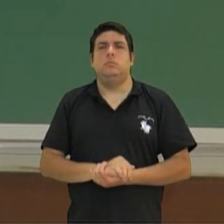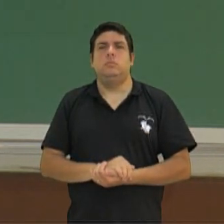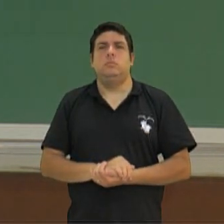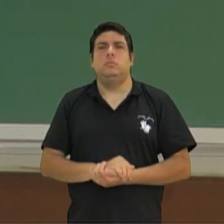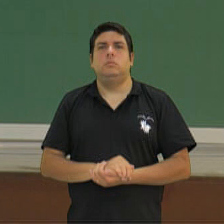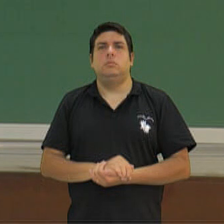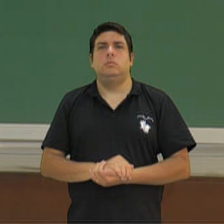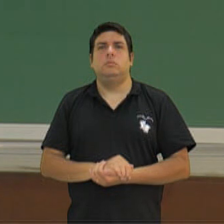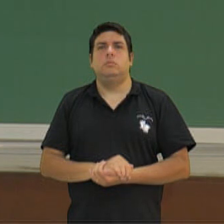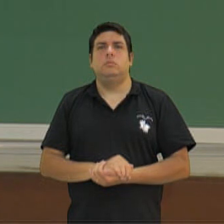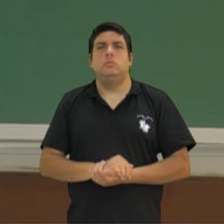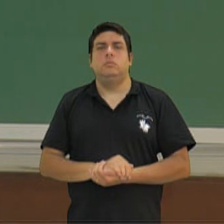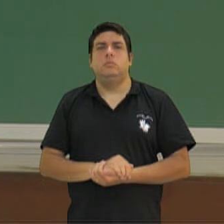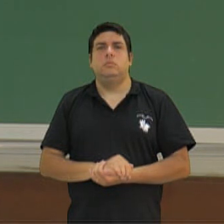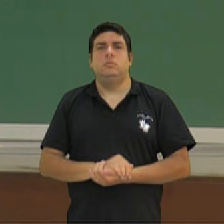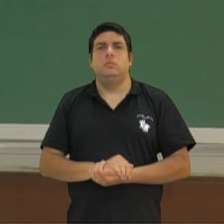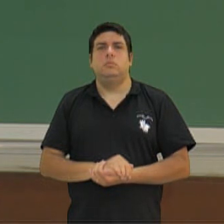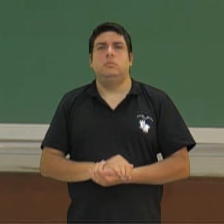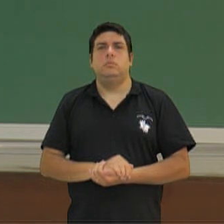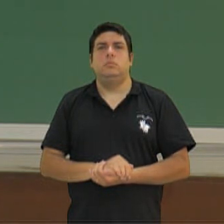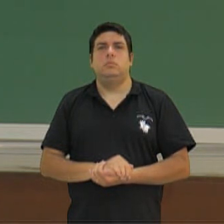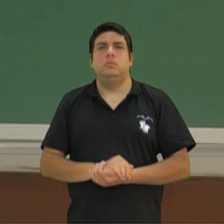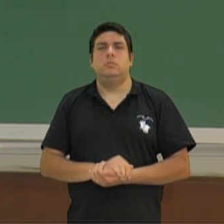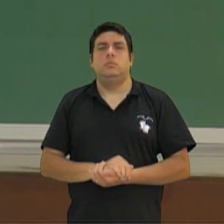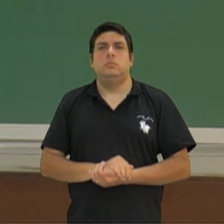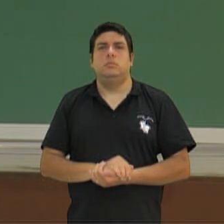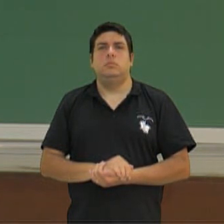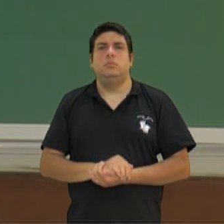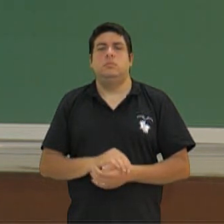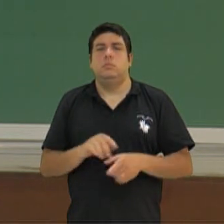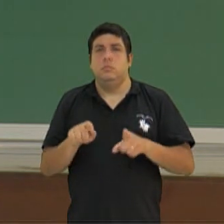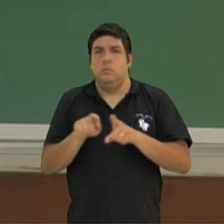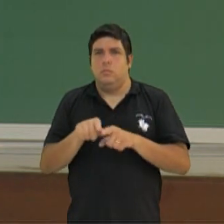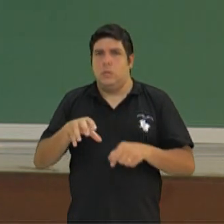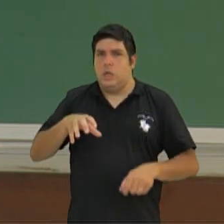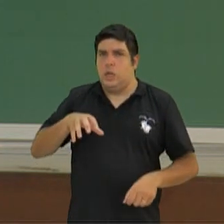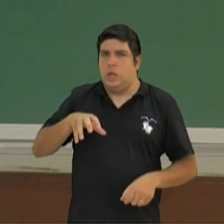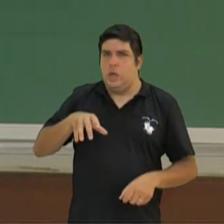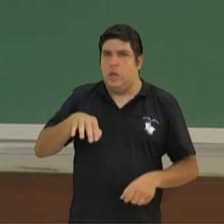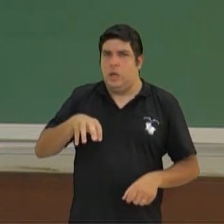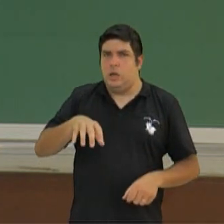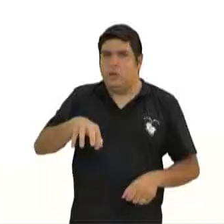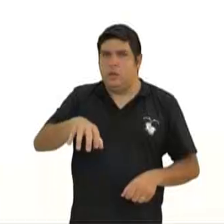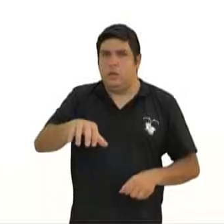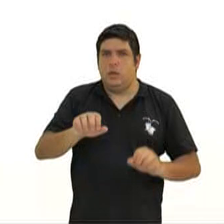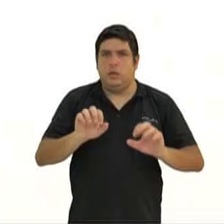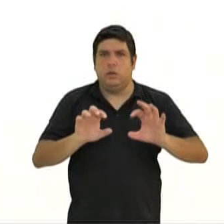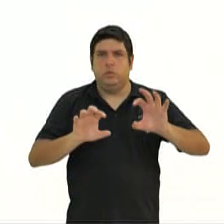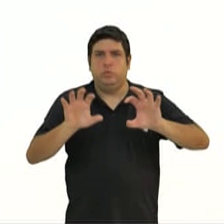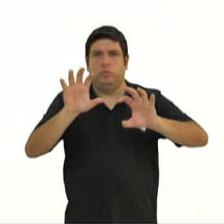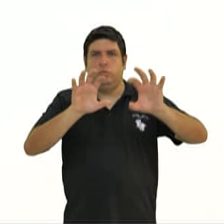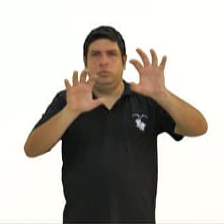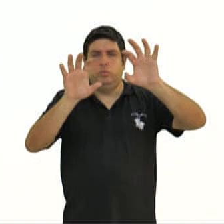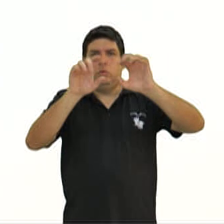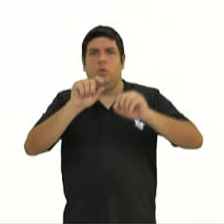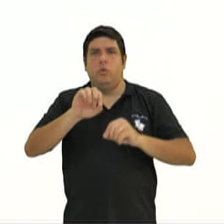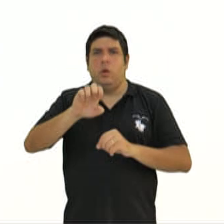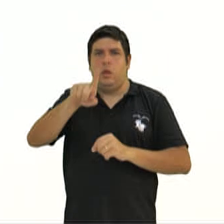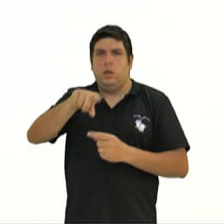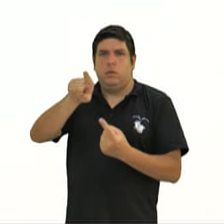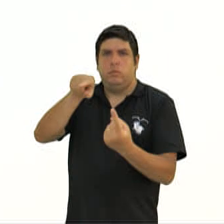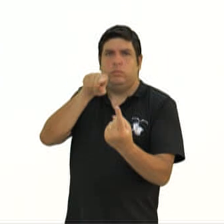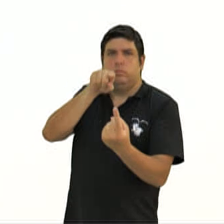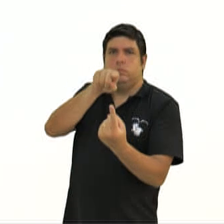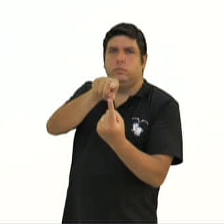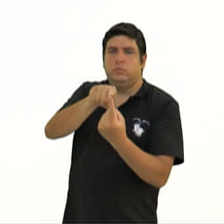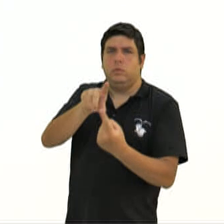it symbolizes destiny. E a teia de aranha, principalmente aqui nesse spiderweb, que simboliza o destino.